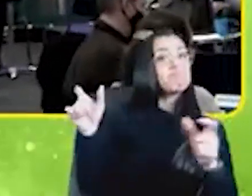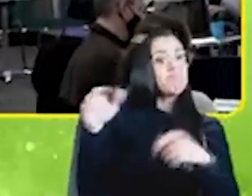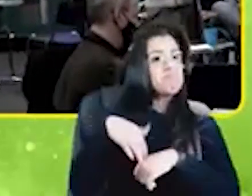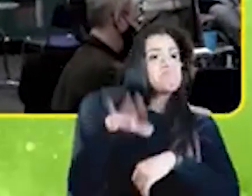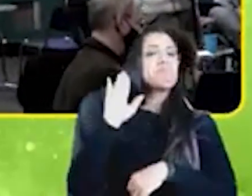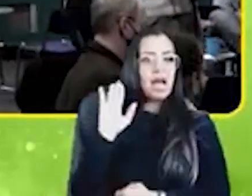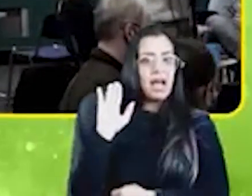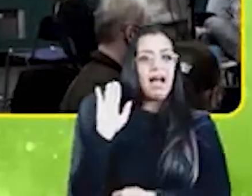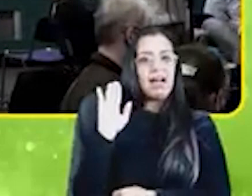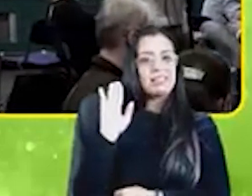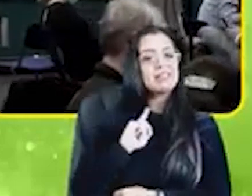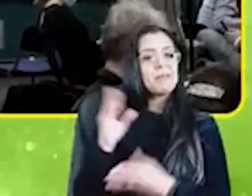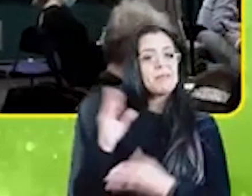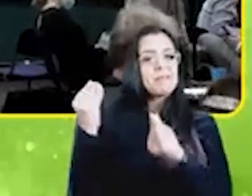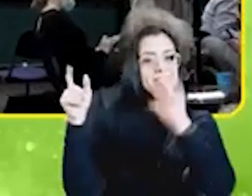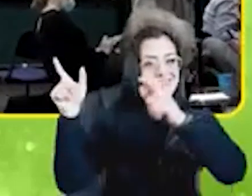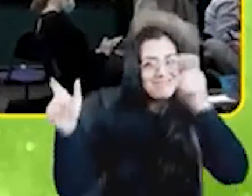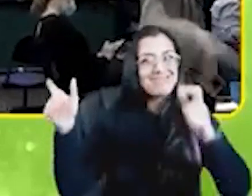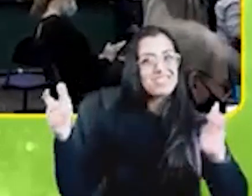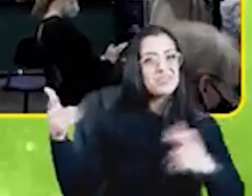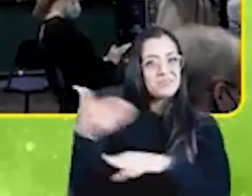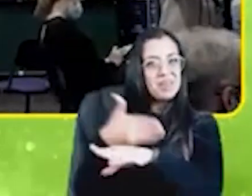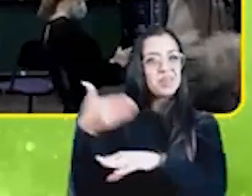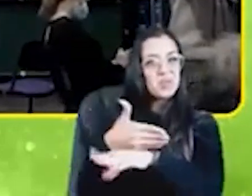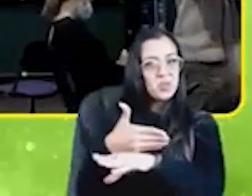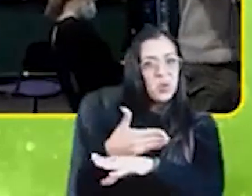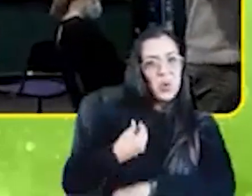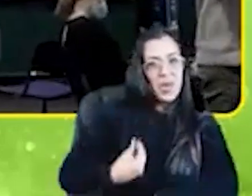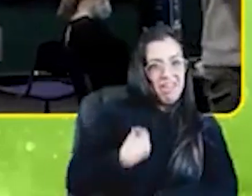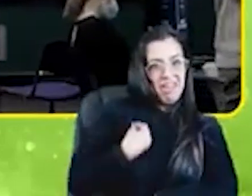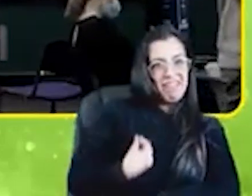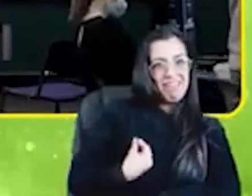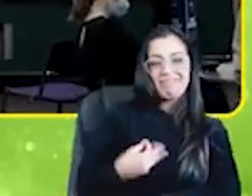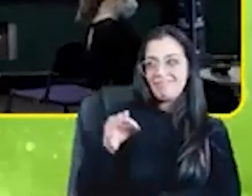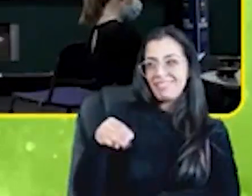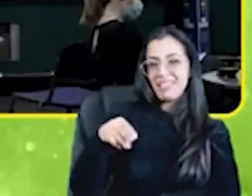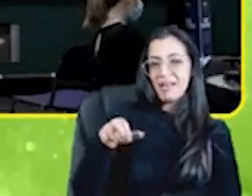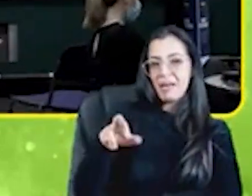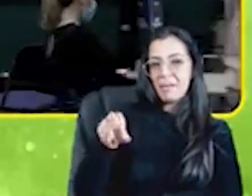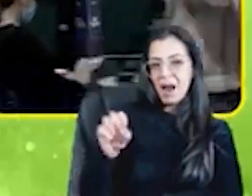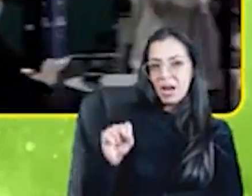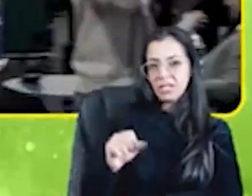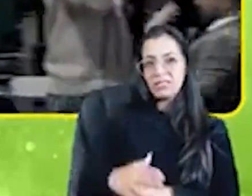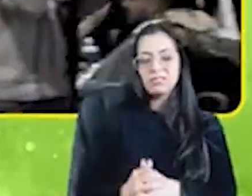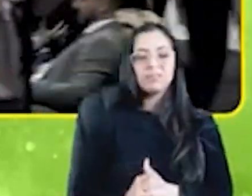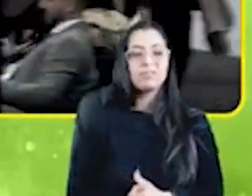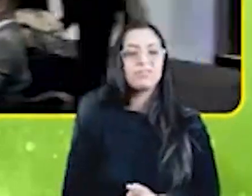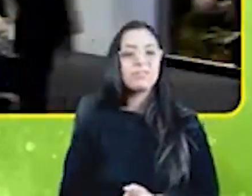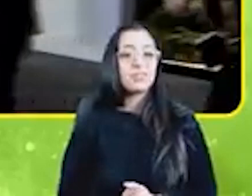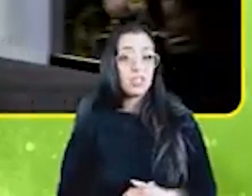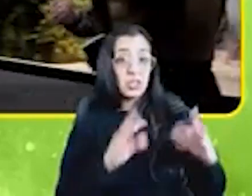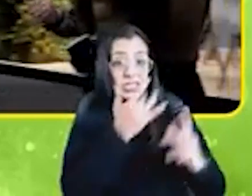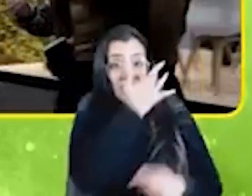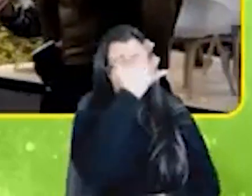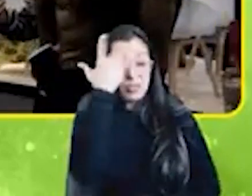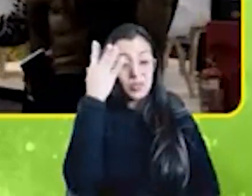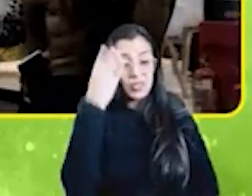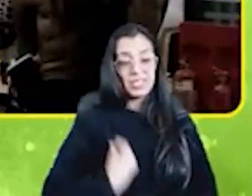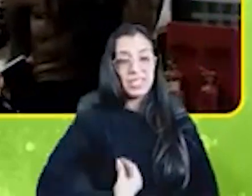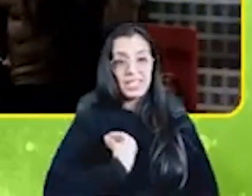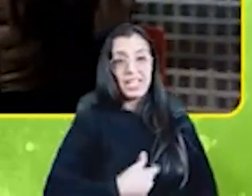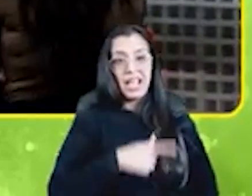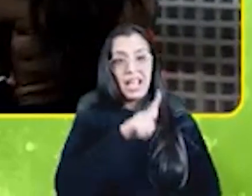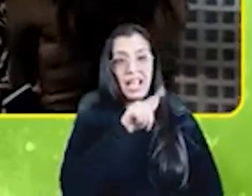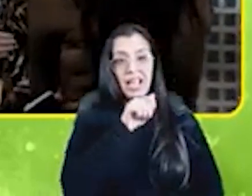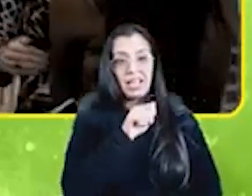tem bastante bastante pessoas participando né Marcos disse que tiver em inglês gol e ainda não estiverem aqui na no nosso